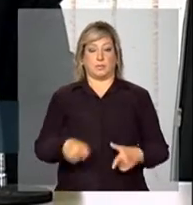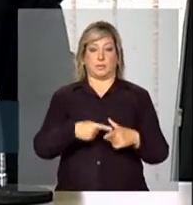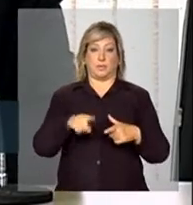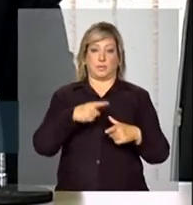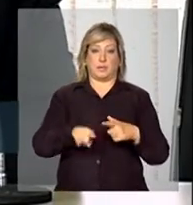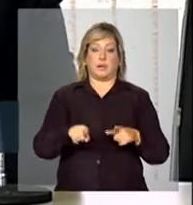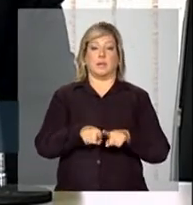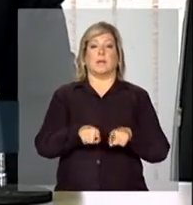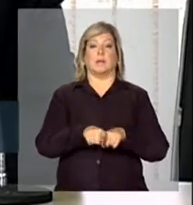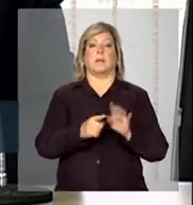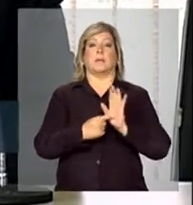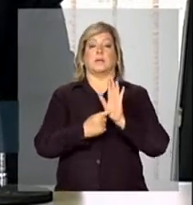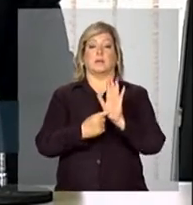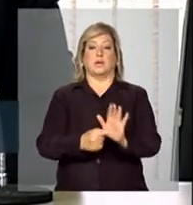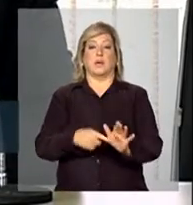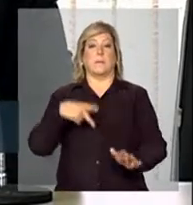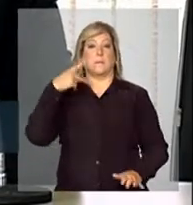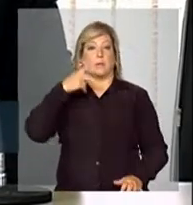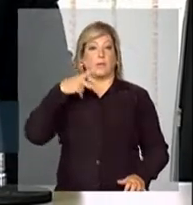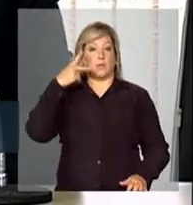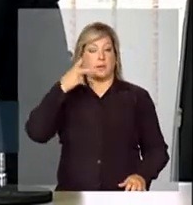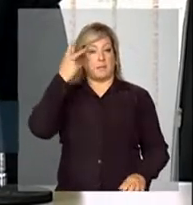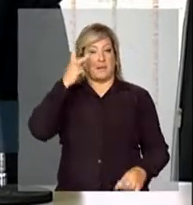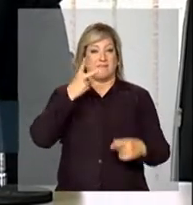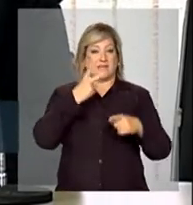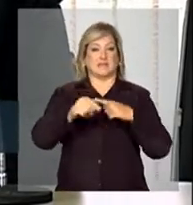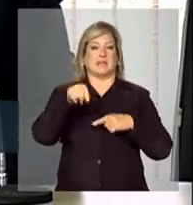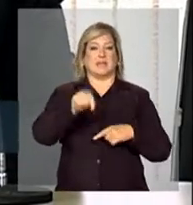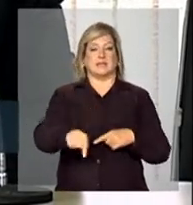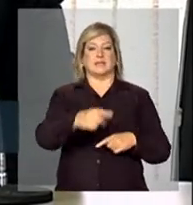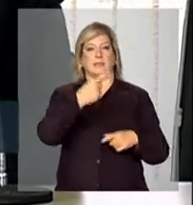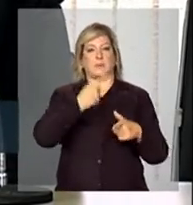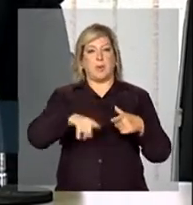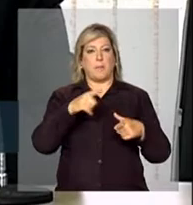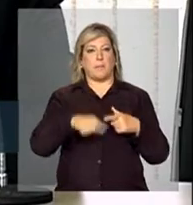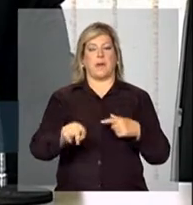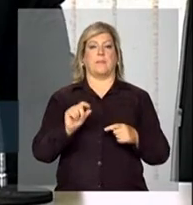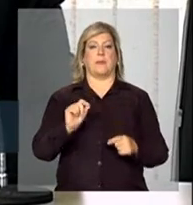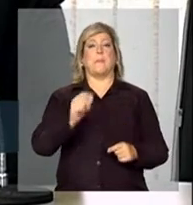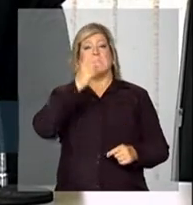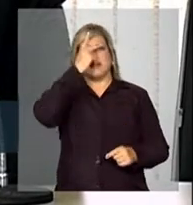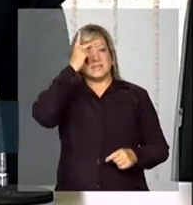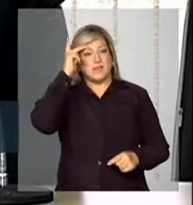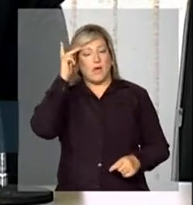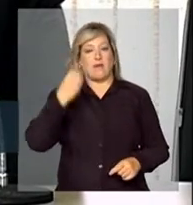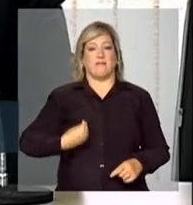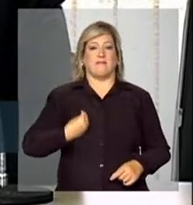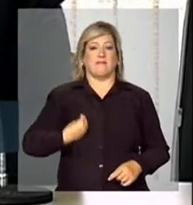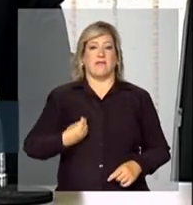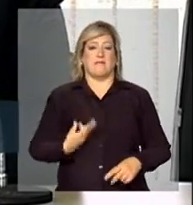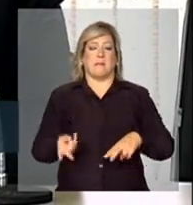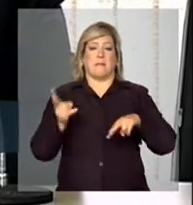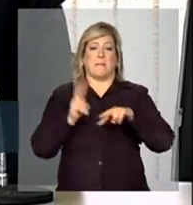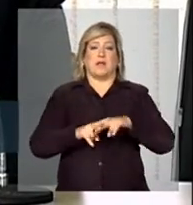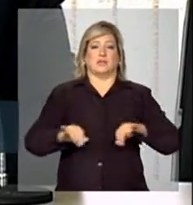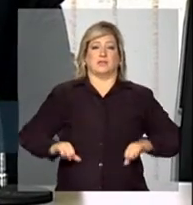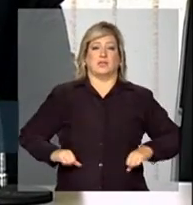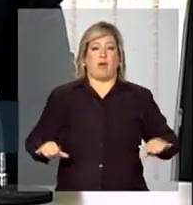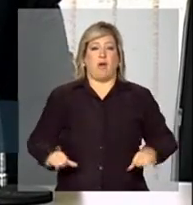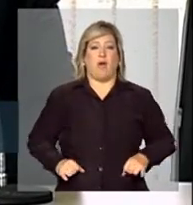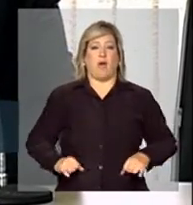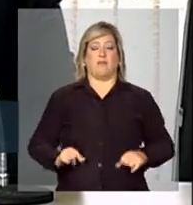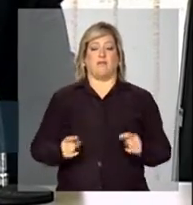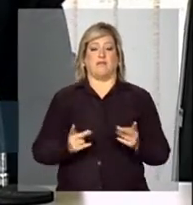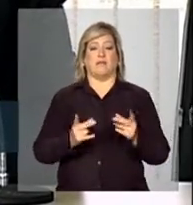políticas que se voltam ao enfrentamento do tráfico de pessoas são políticas que tem que ser Integradas entre Ministérios e Foi por